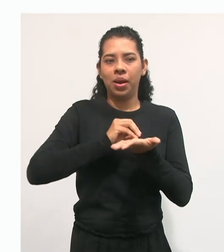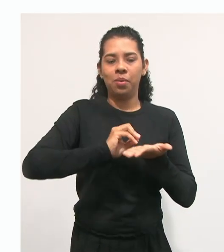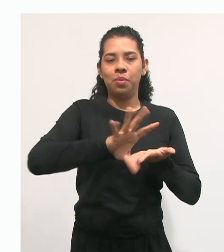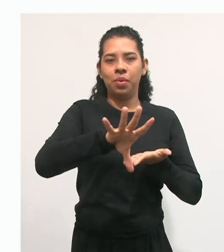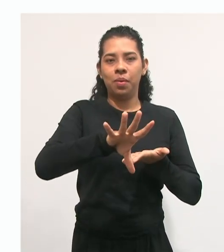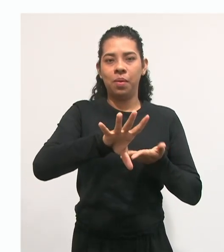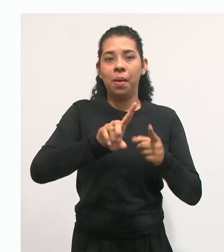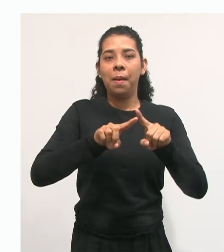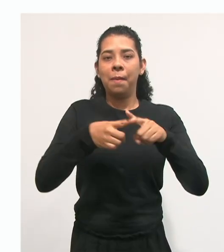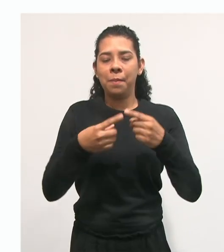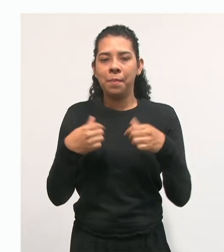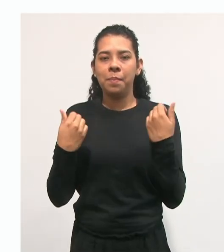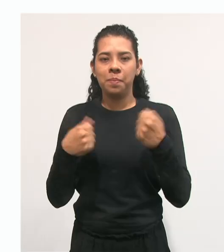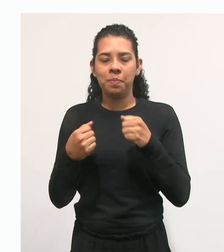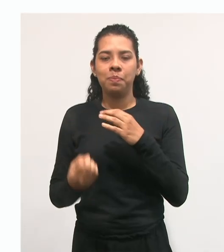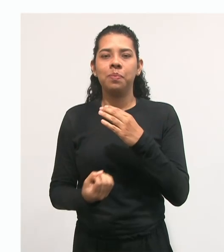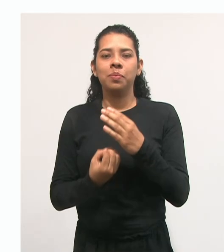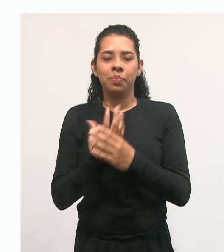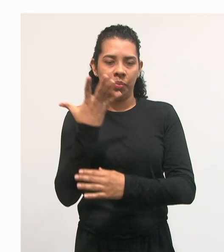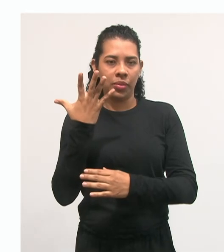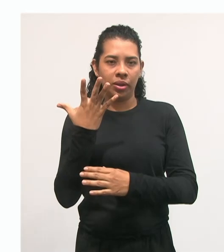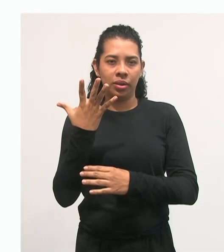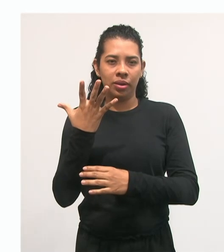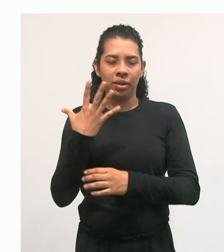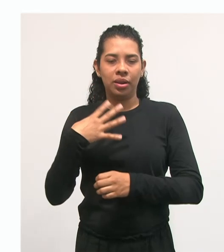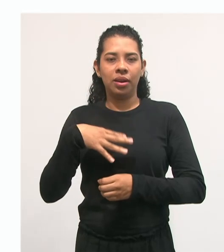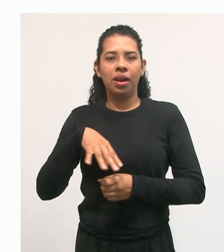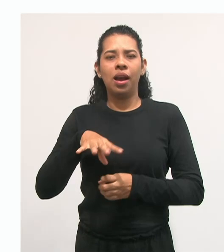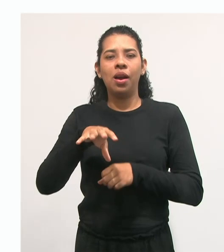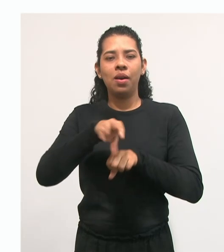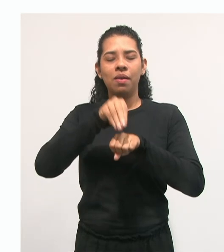para construir conhecimento.